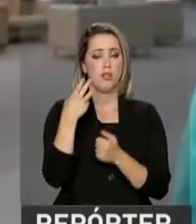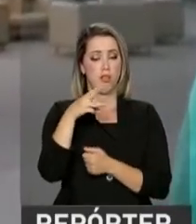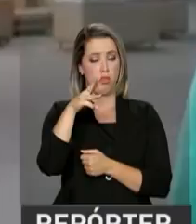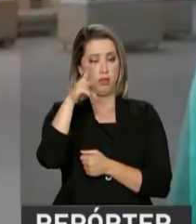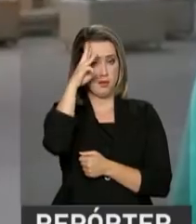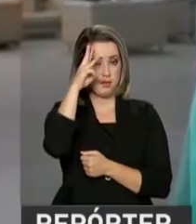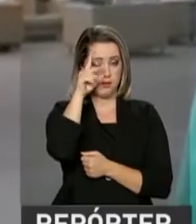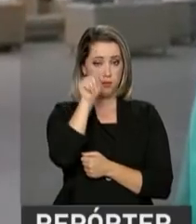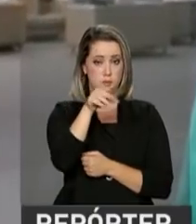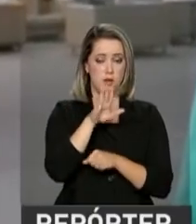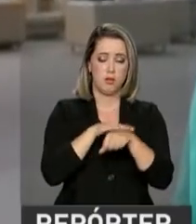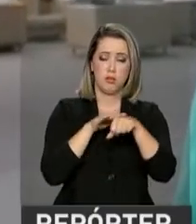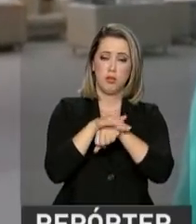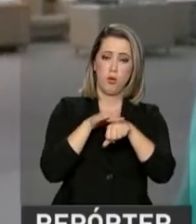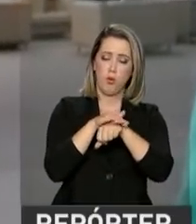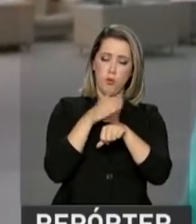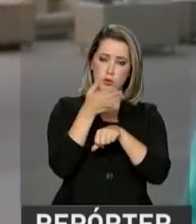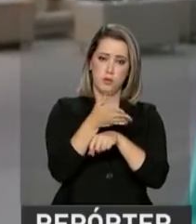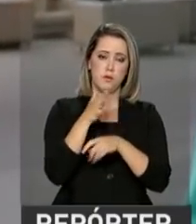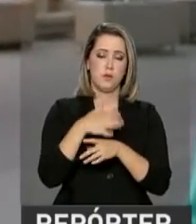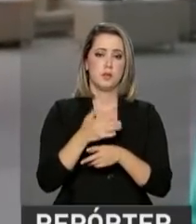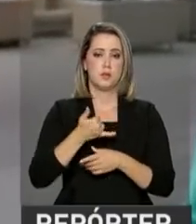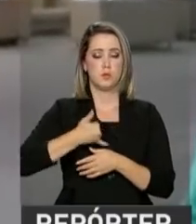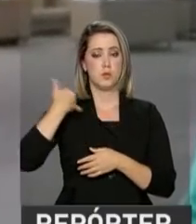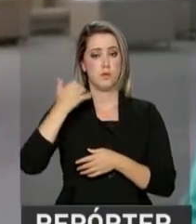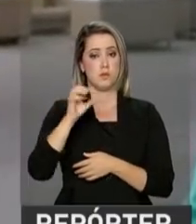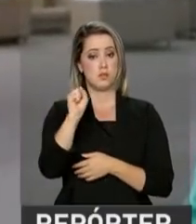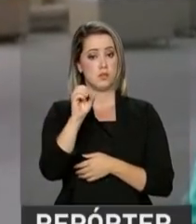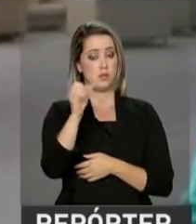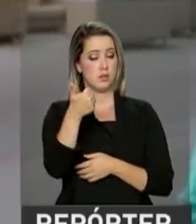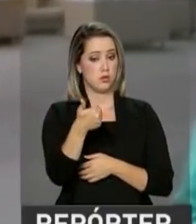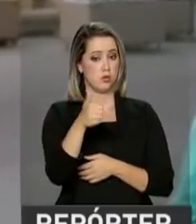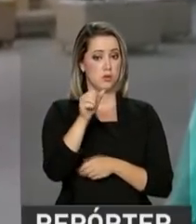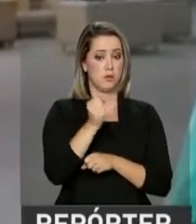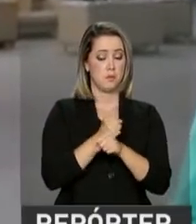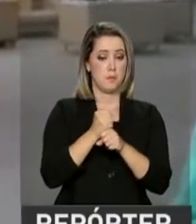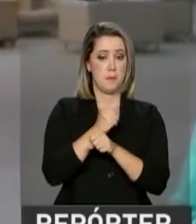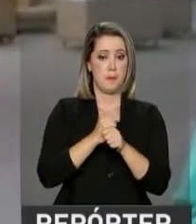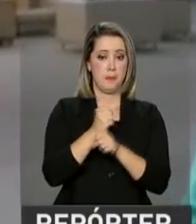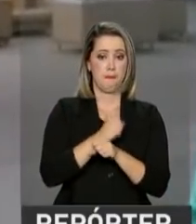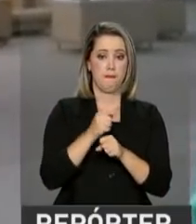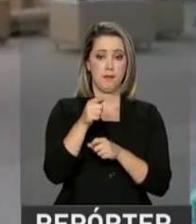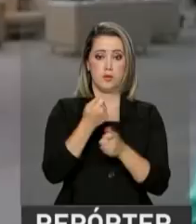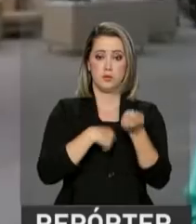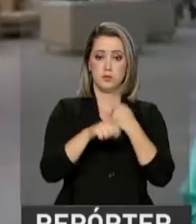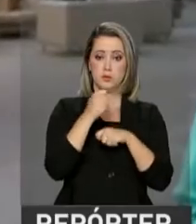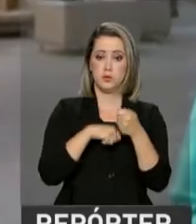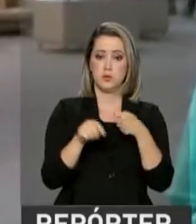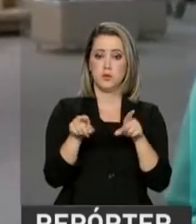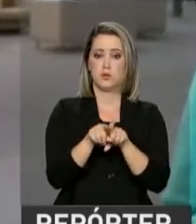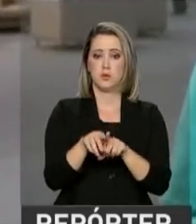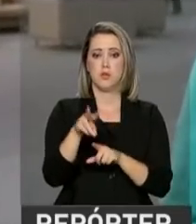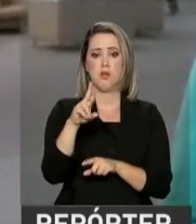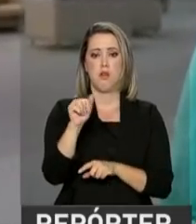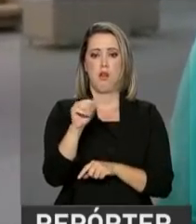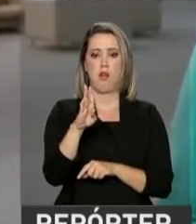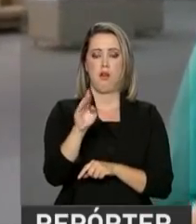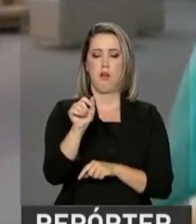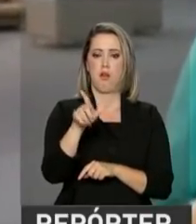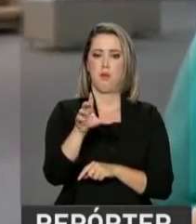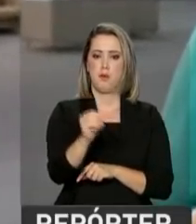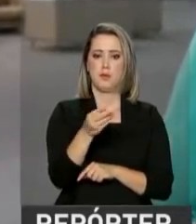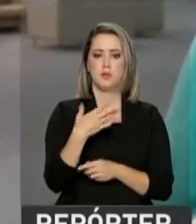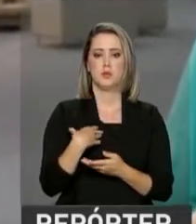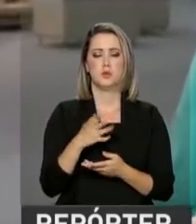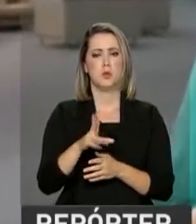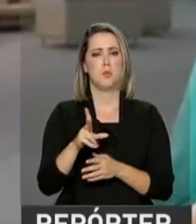com jornalistas no aniversário dos 81 anos do IBGE, o economista carioca Rabelo de Castro, que esteve no comando